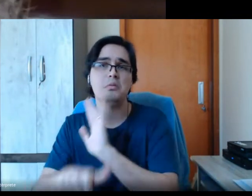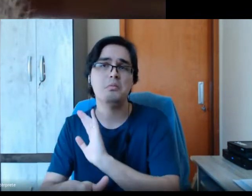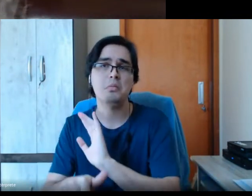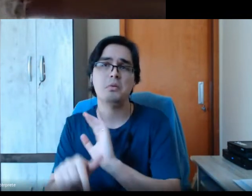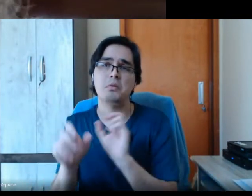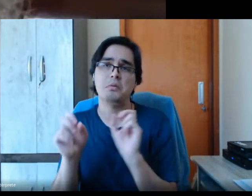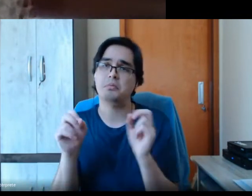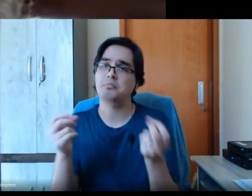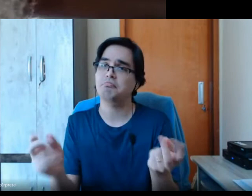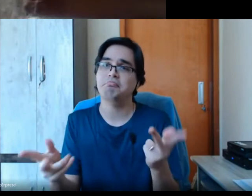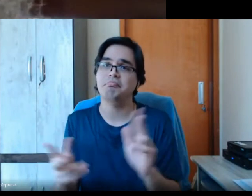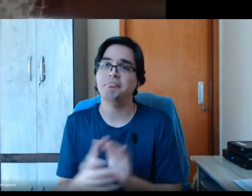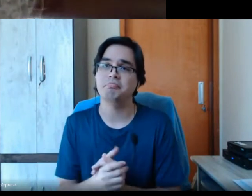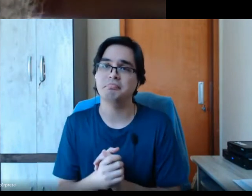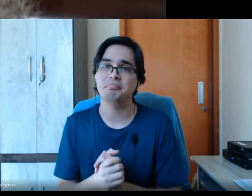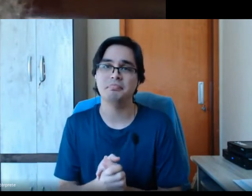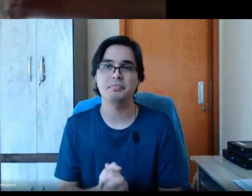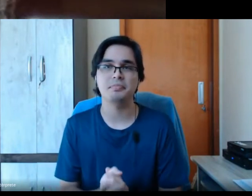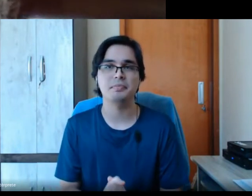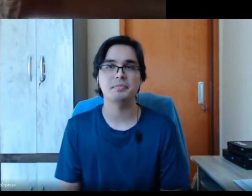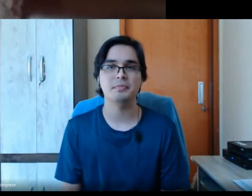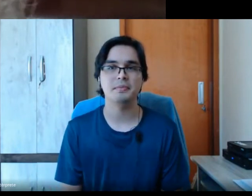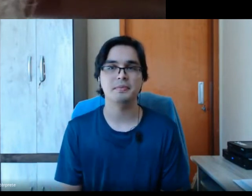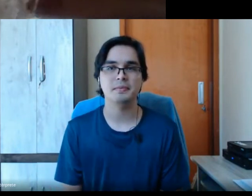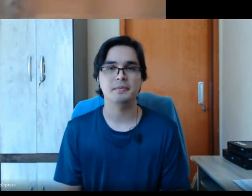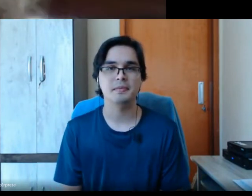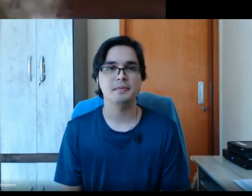ou nas 16 semanas. As 60 horas não podem